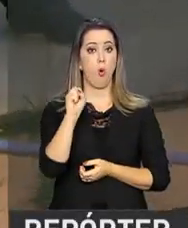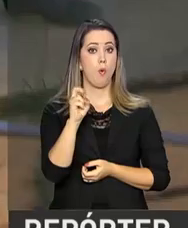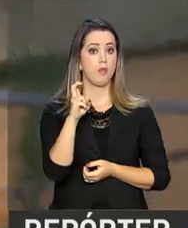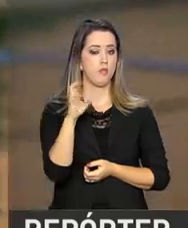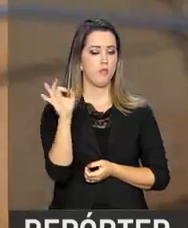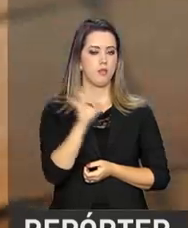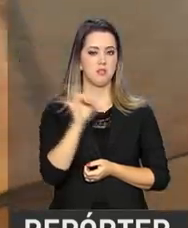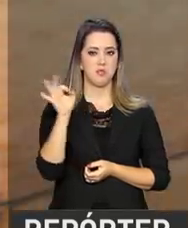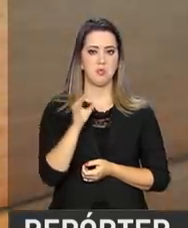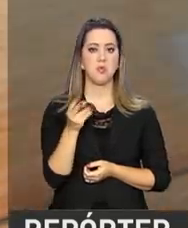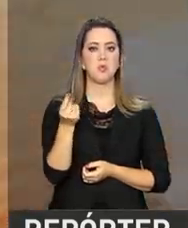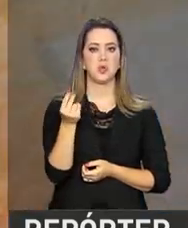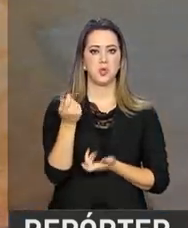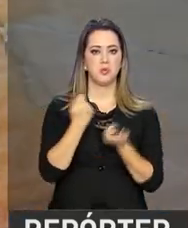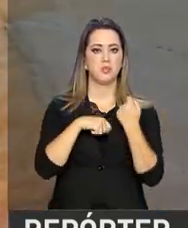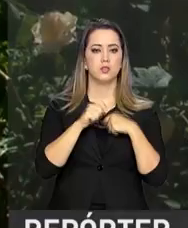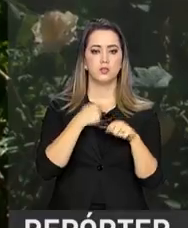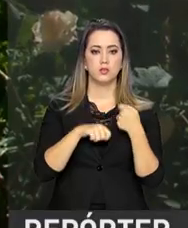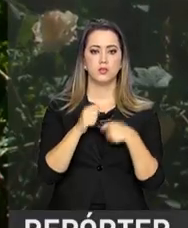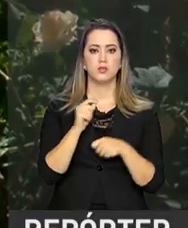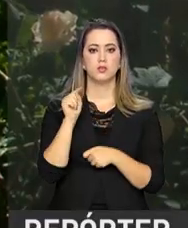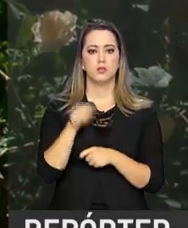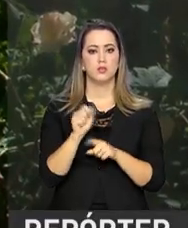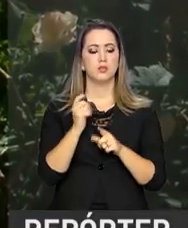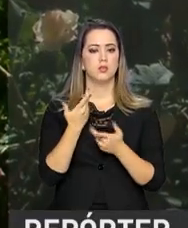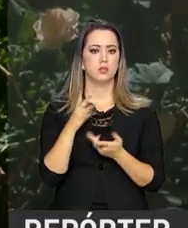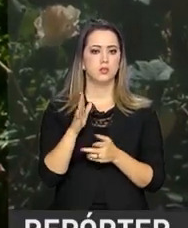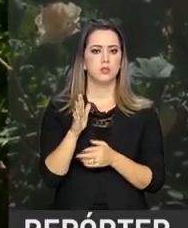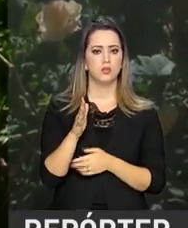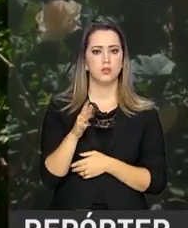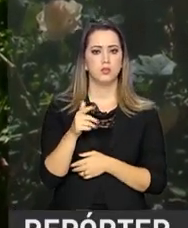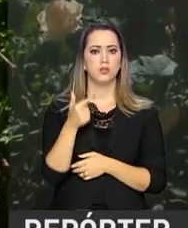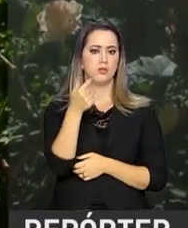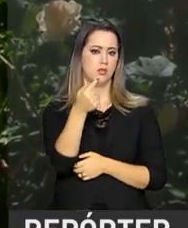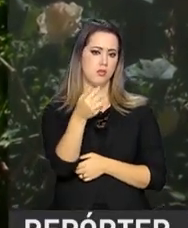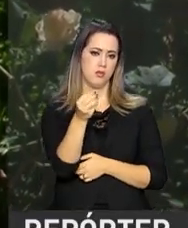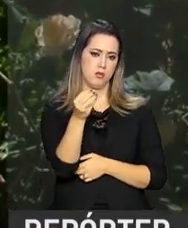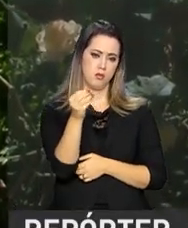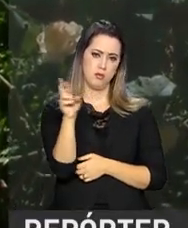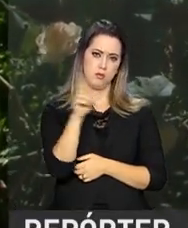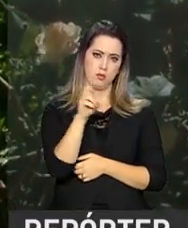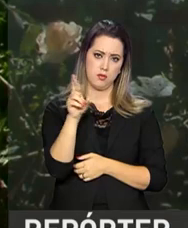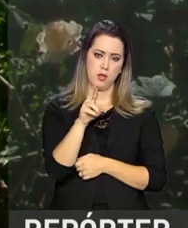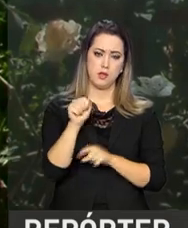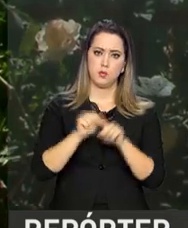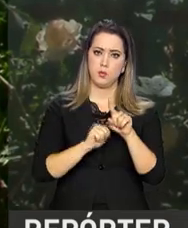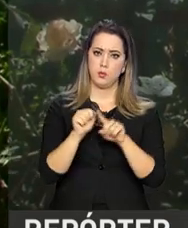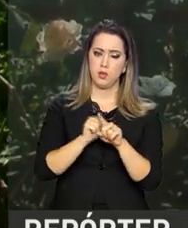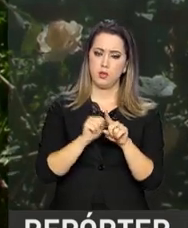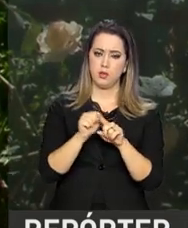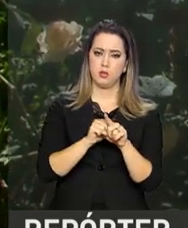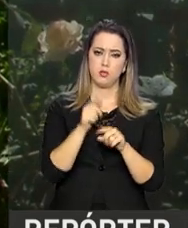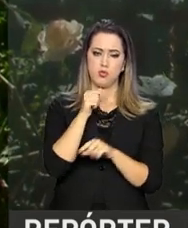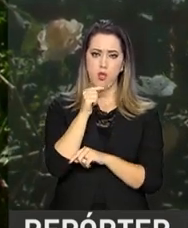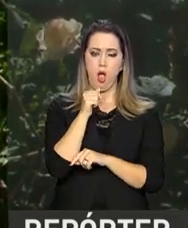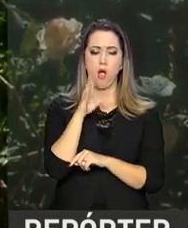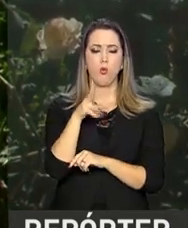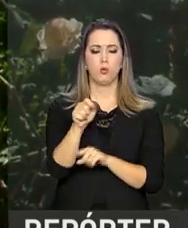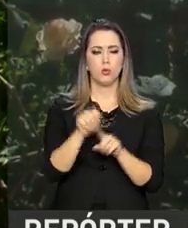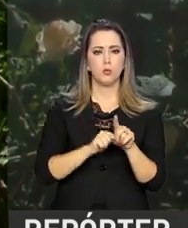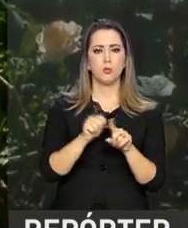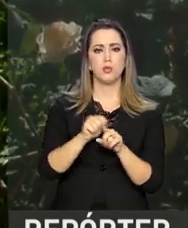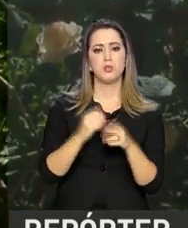85% de economia, né? Eu tinha despesa de R$ 700 por mês, agora